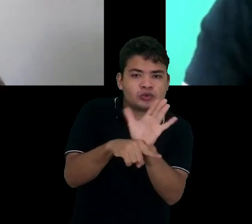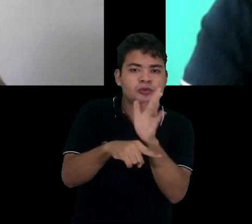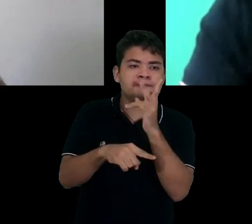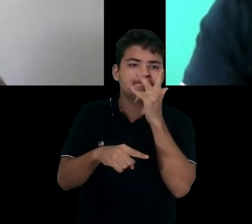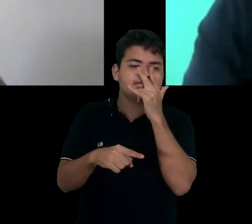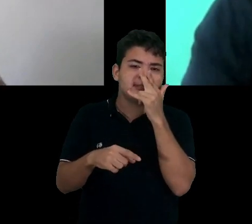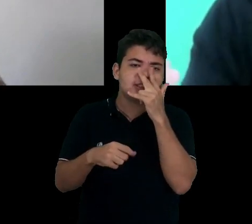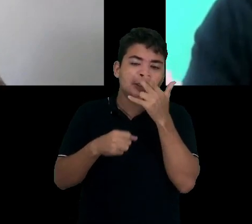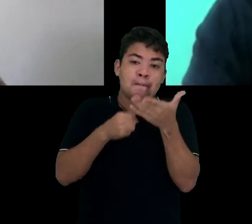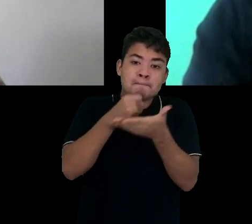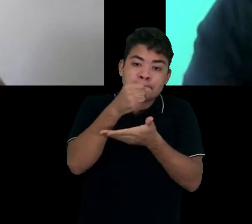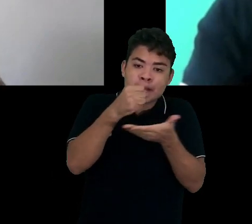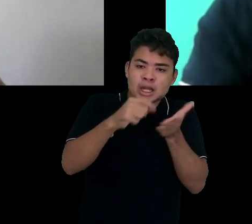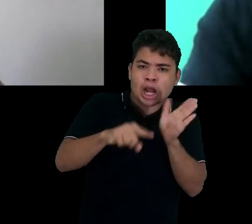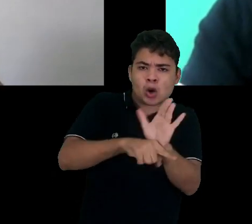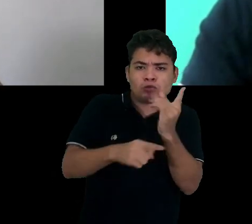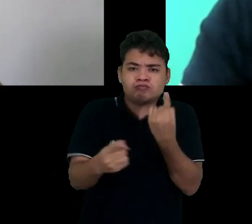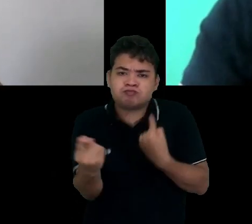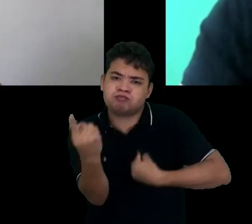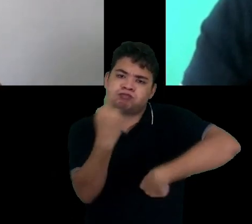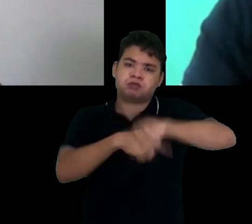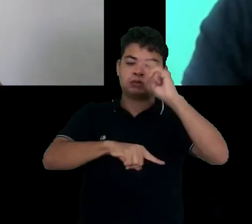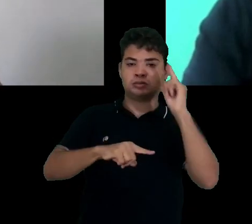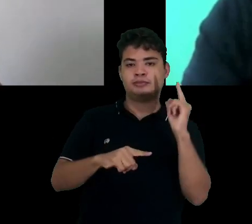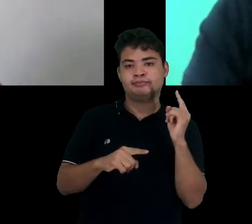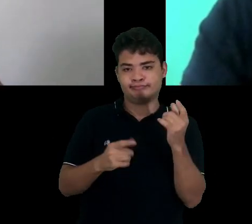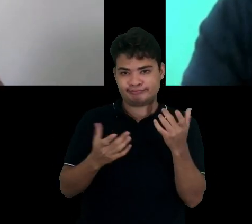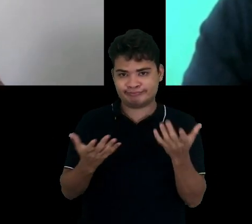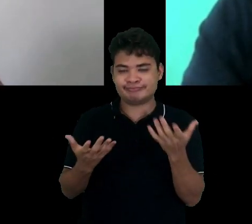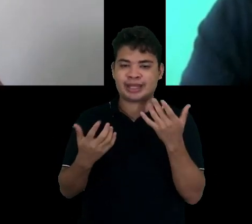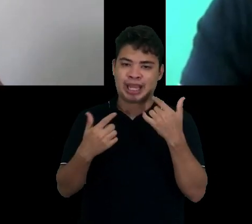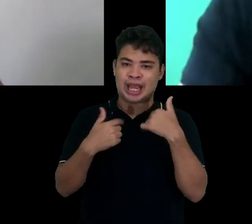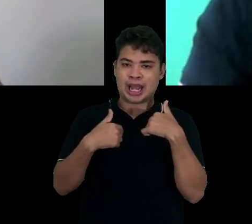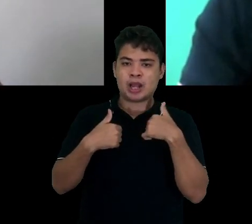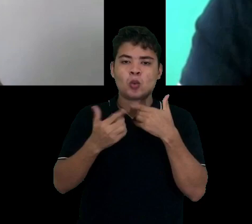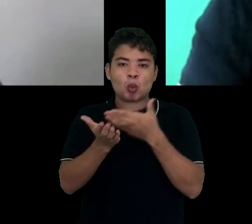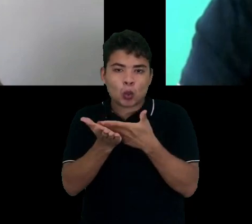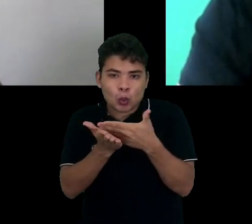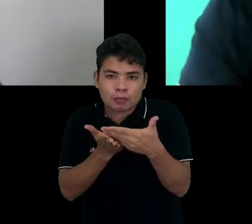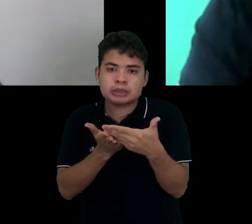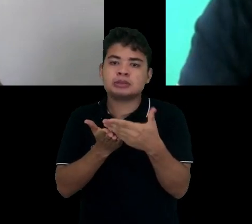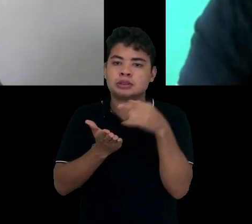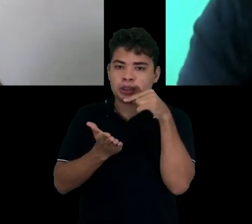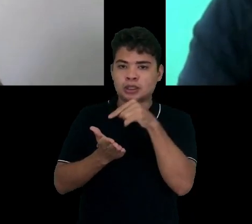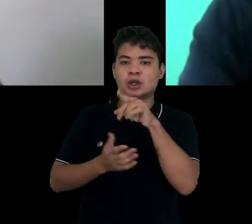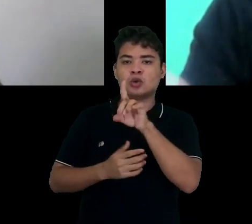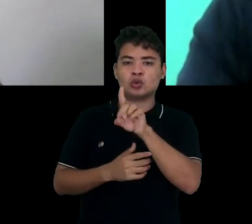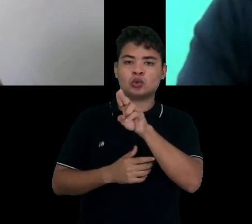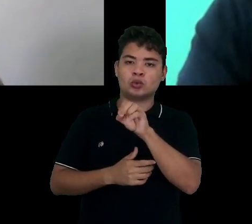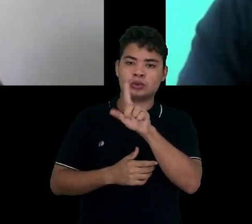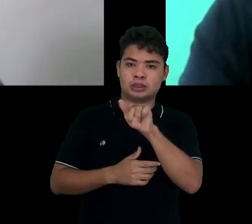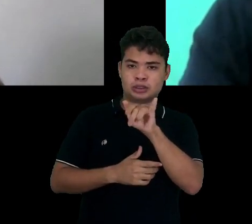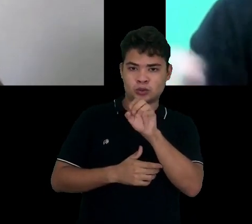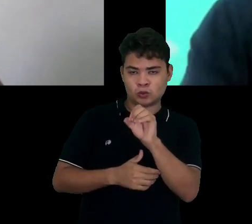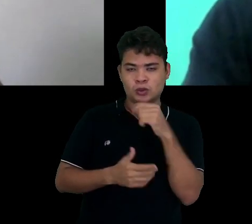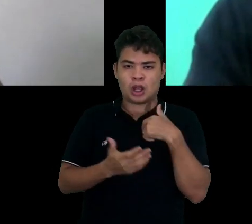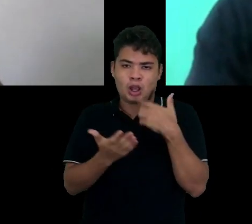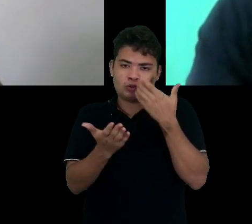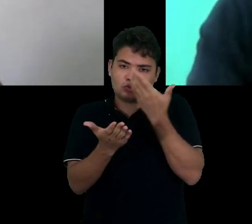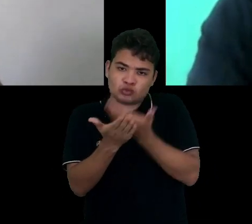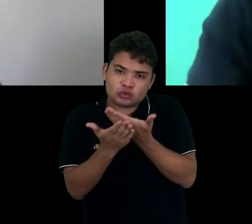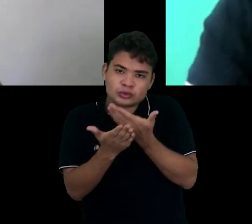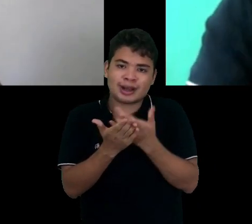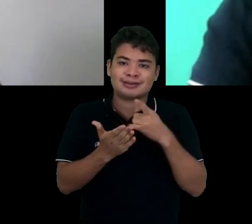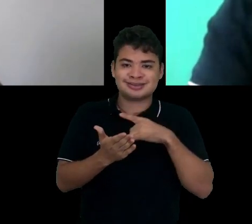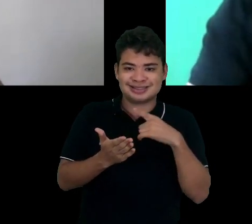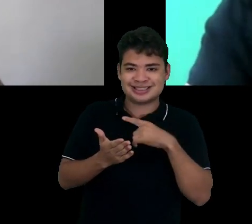muito boa para a gente deslanchar no aprendizado daquele idioma. E eu comecei por ele. Eu comecei pelo Duolingo,